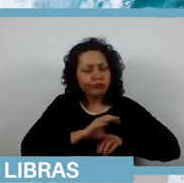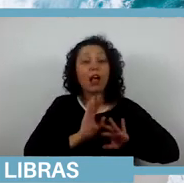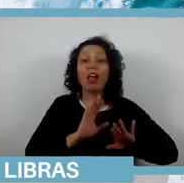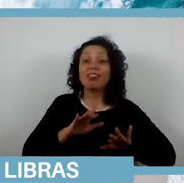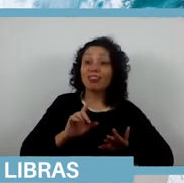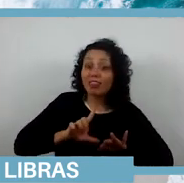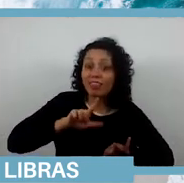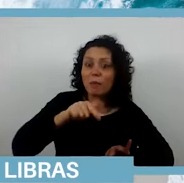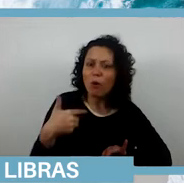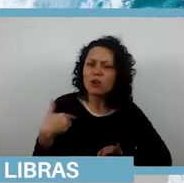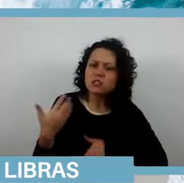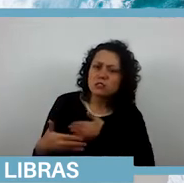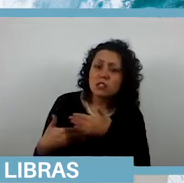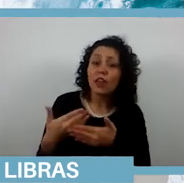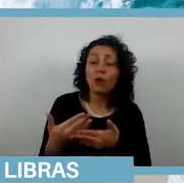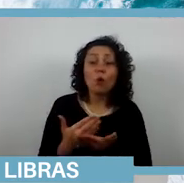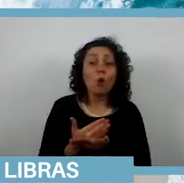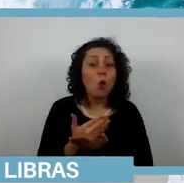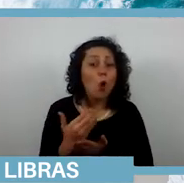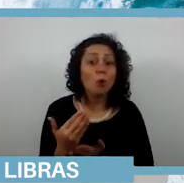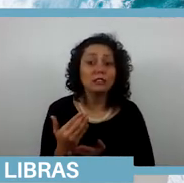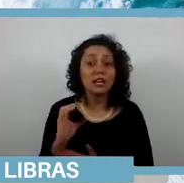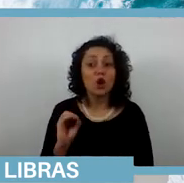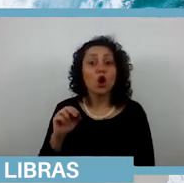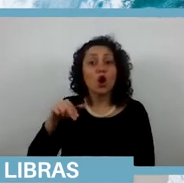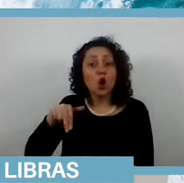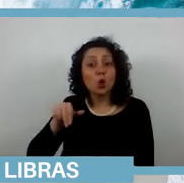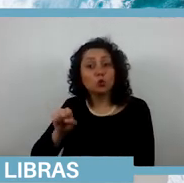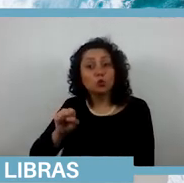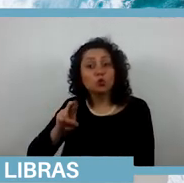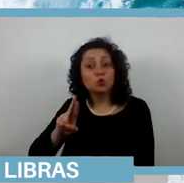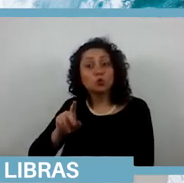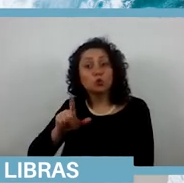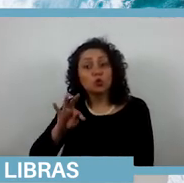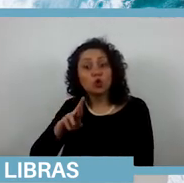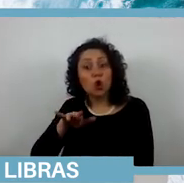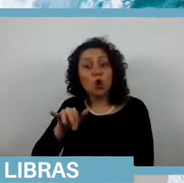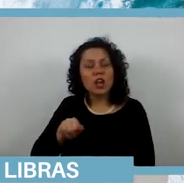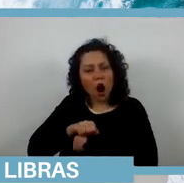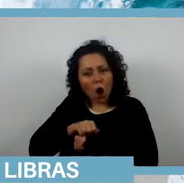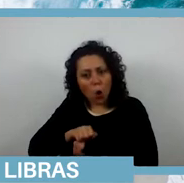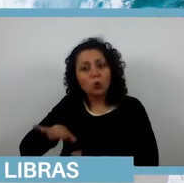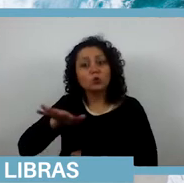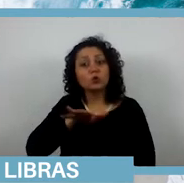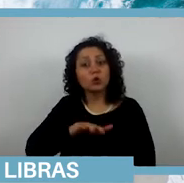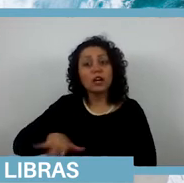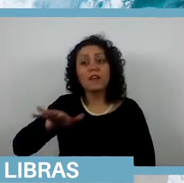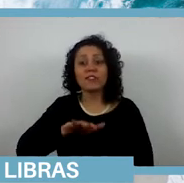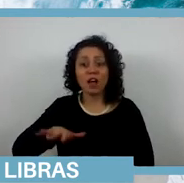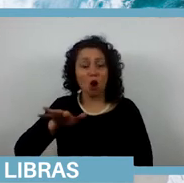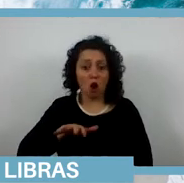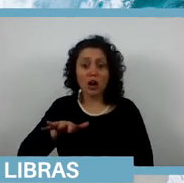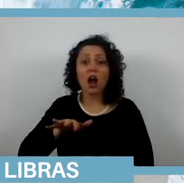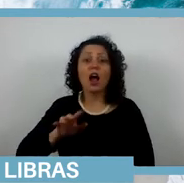começando a fazer algumas consultoria se principalmente em compostagem doméstica e com foco também de